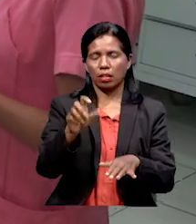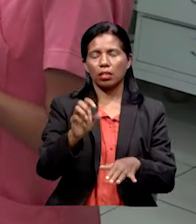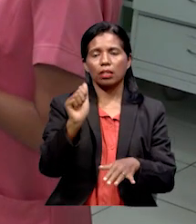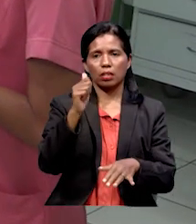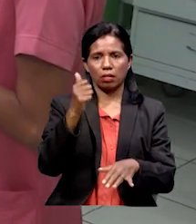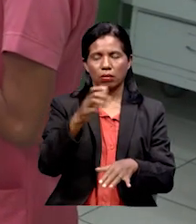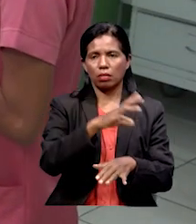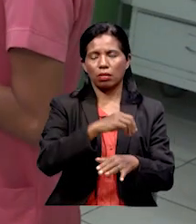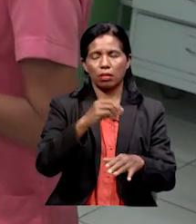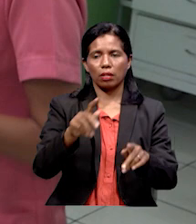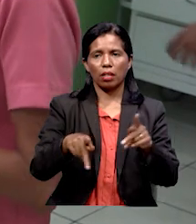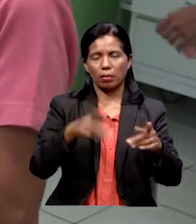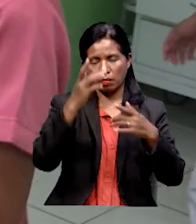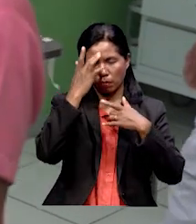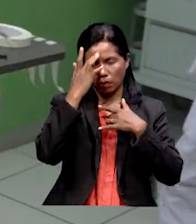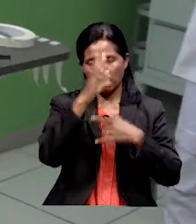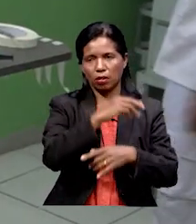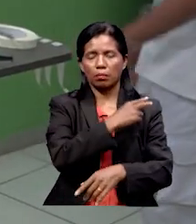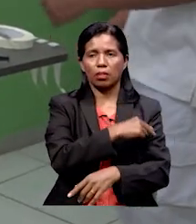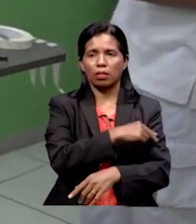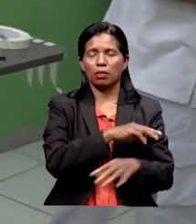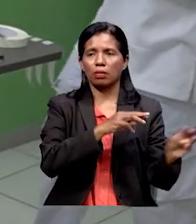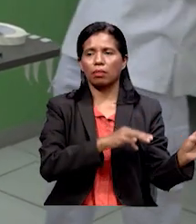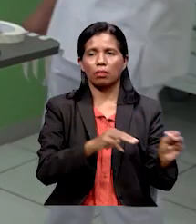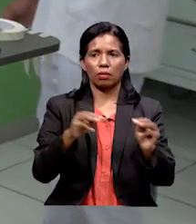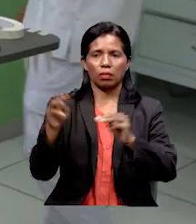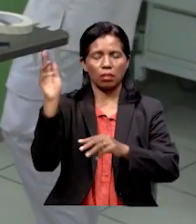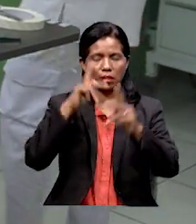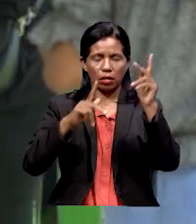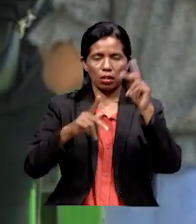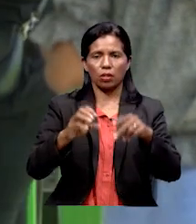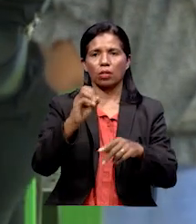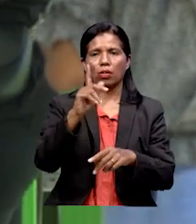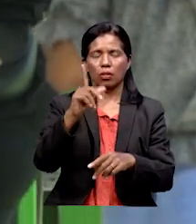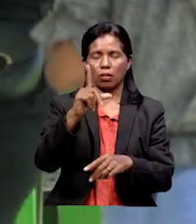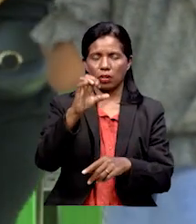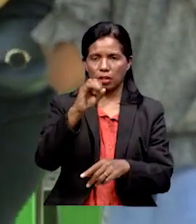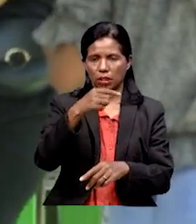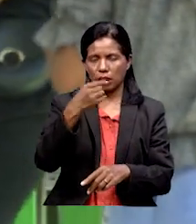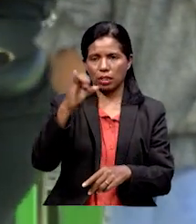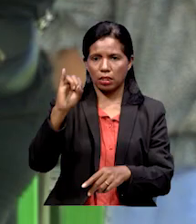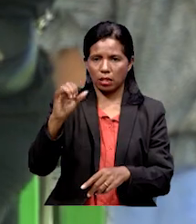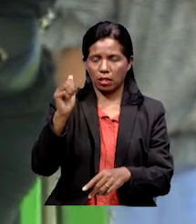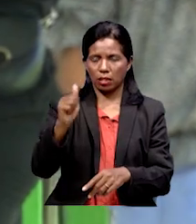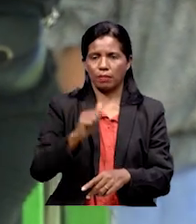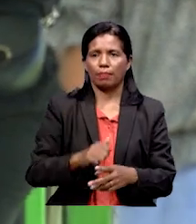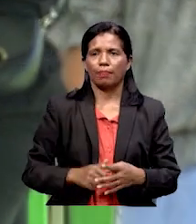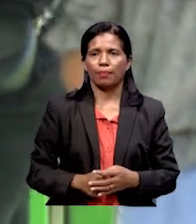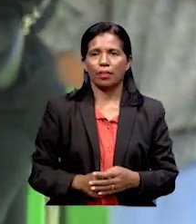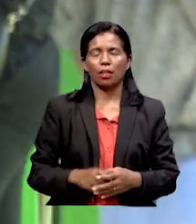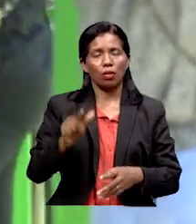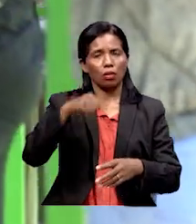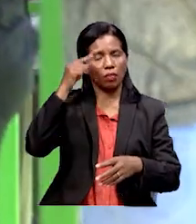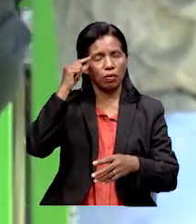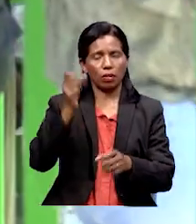durante Ministério Saúde halo acordo hori transfere ho caso oncologia, cardiologia, no cirurgia geral. Durante ne governo